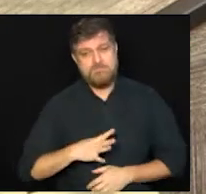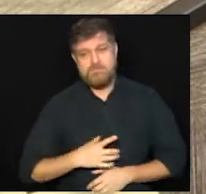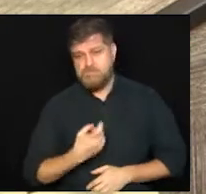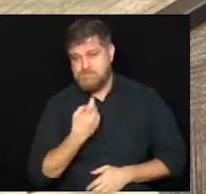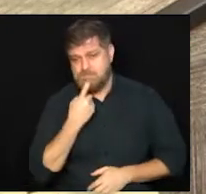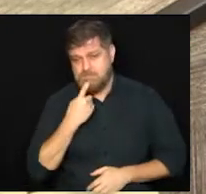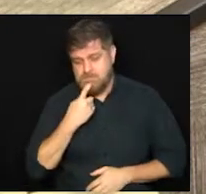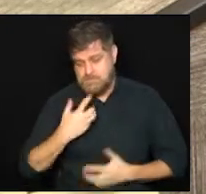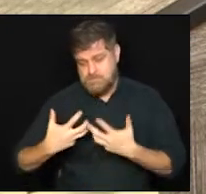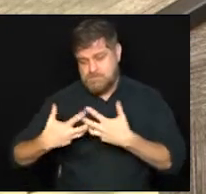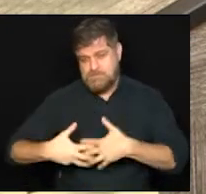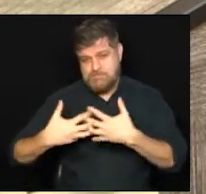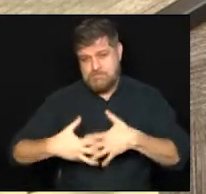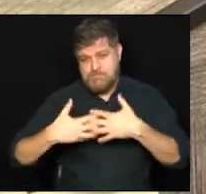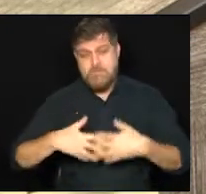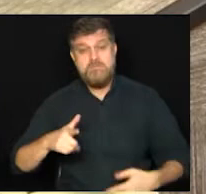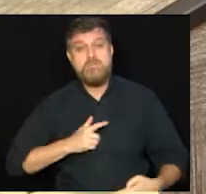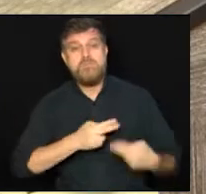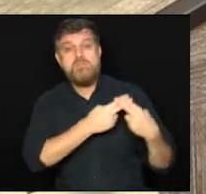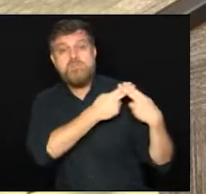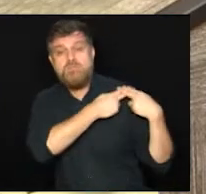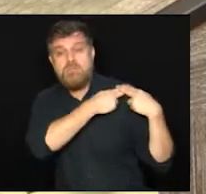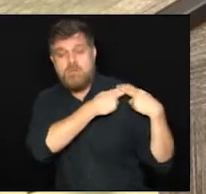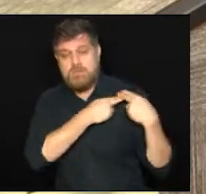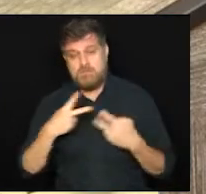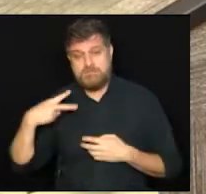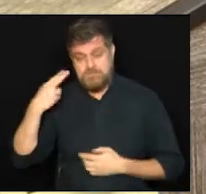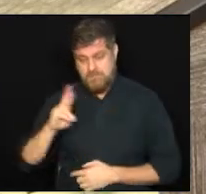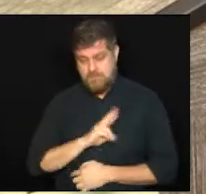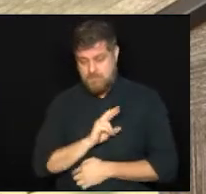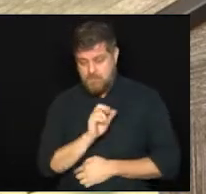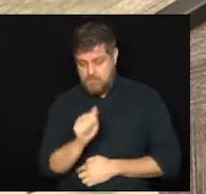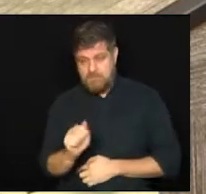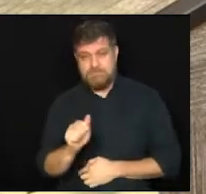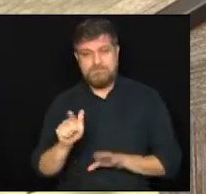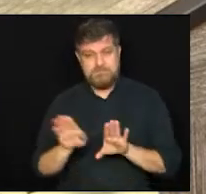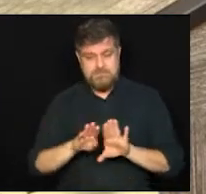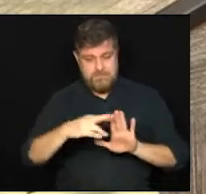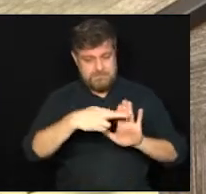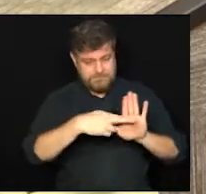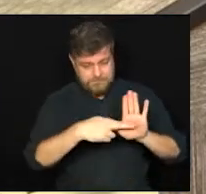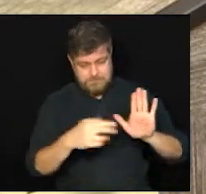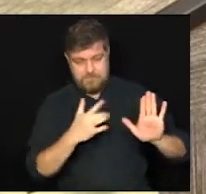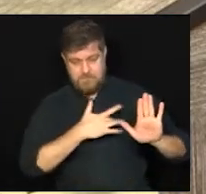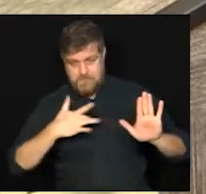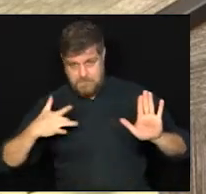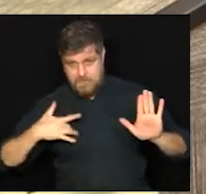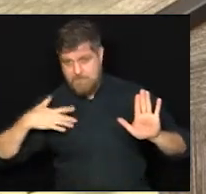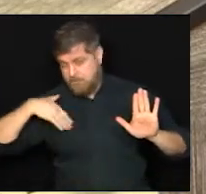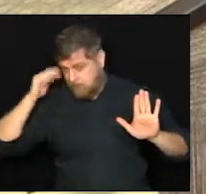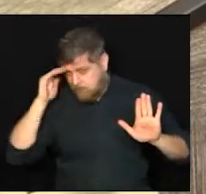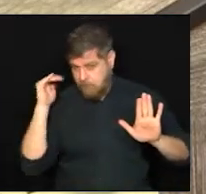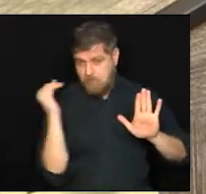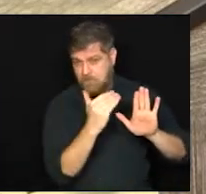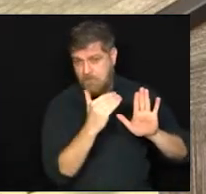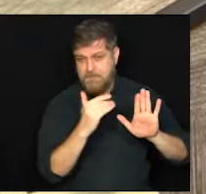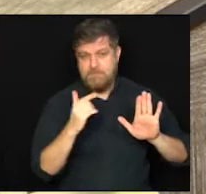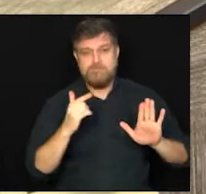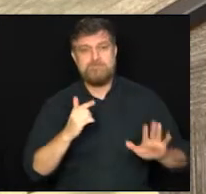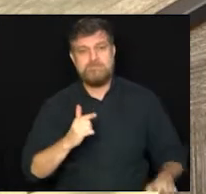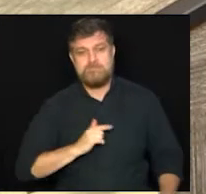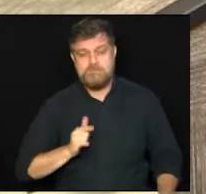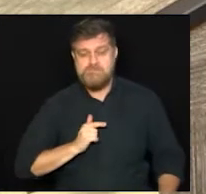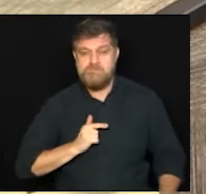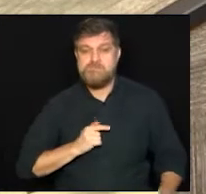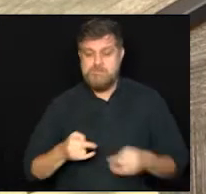Essa reunião é presidida pelo vereador Luiz Rossini e, ainda mantendo os protocolos de prevenção sanitária contra o coronavírus,